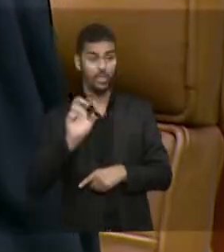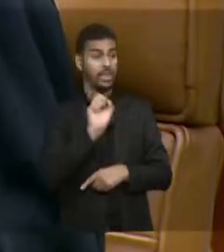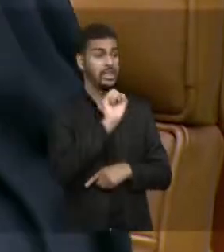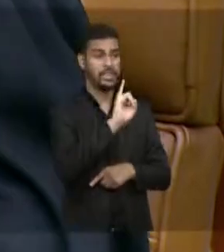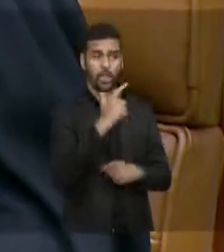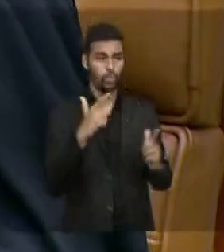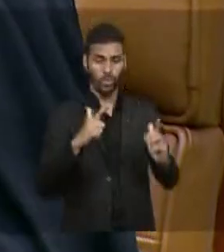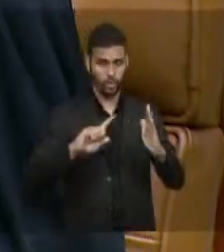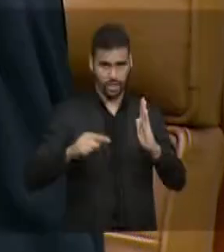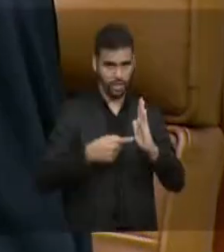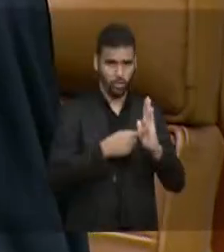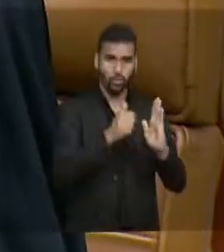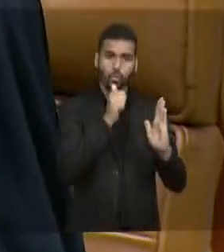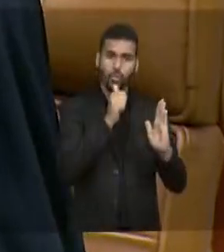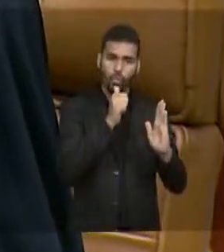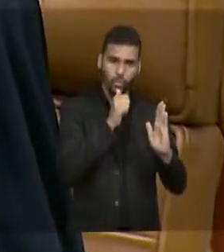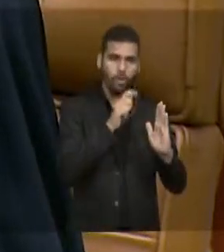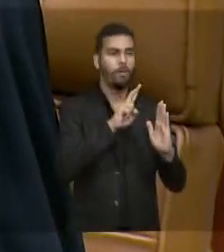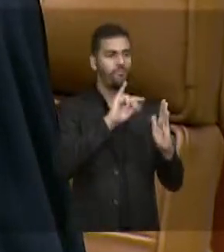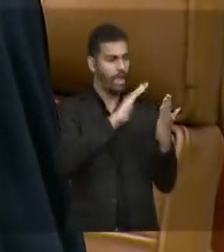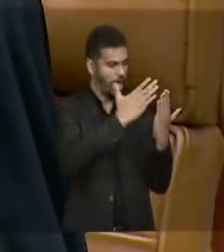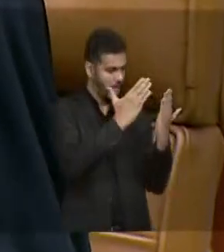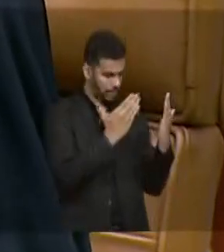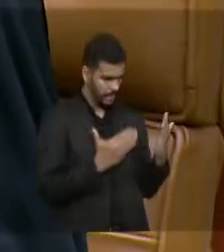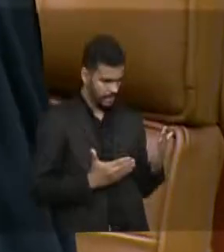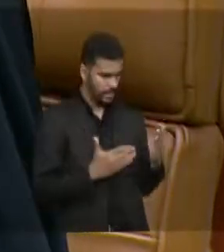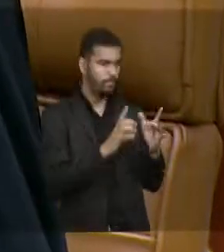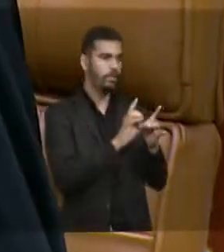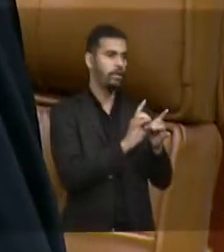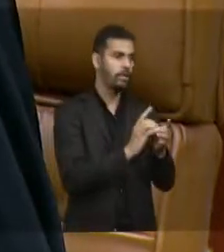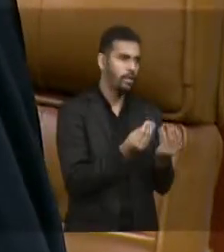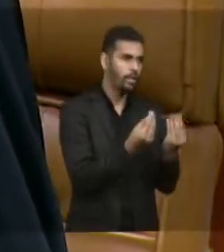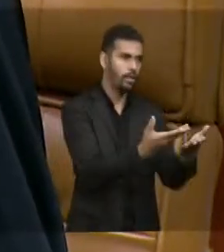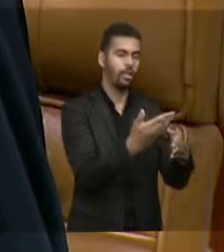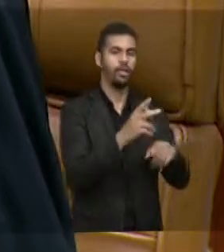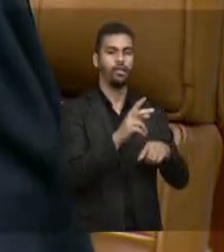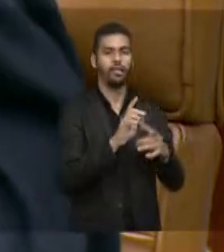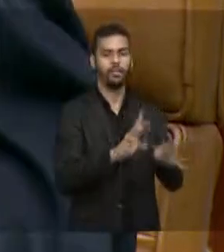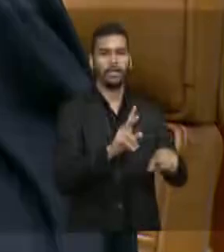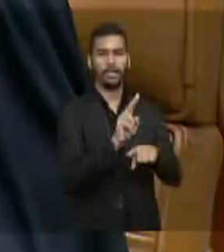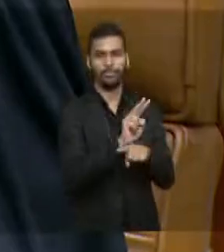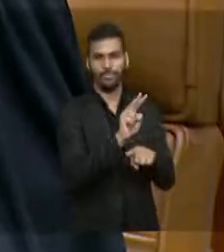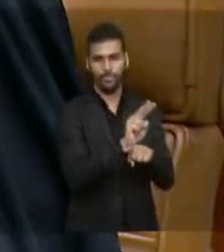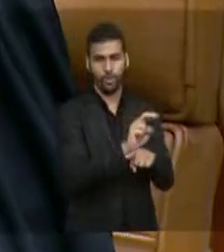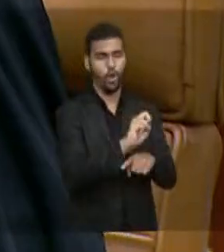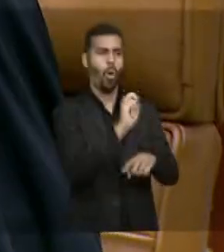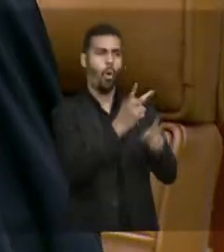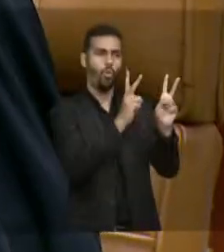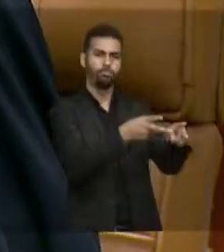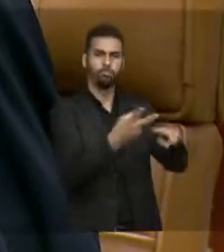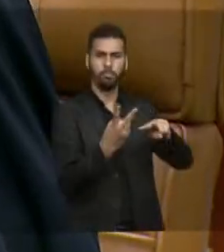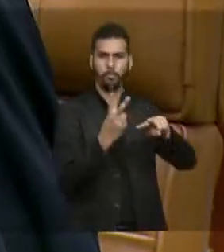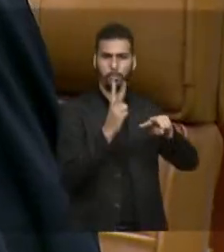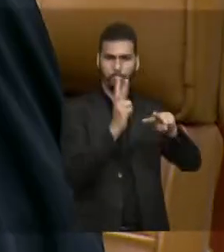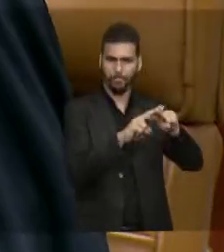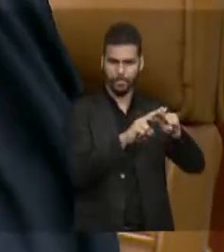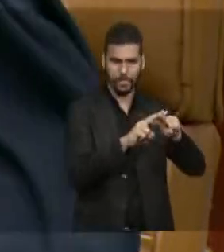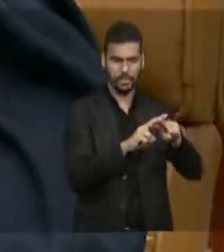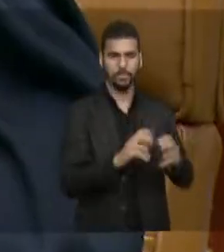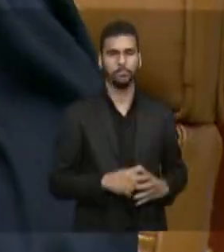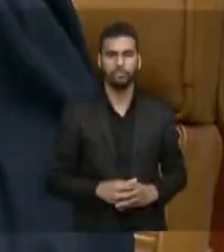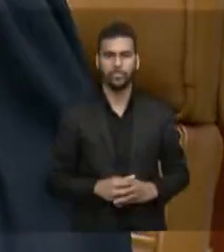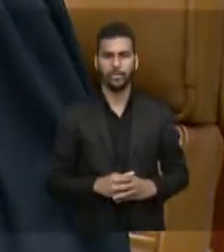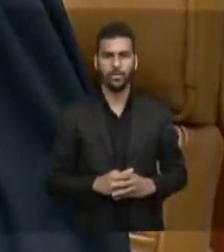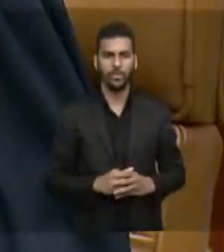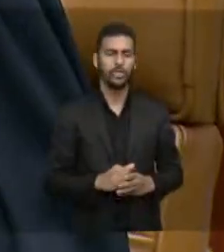ofertada na análise das liberdades Provisórias ou manutenção da prisão não procede a alegação